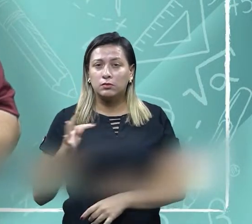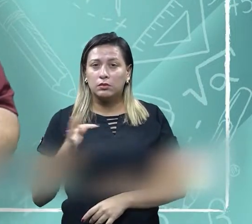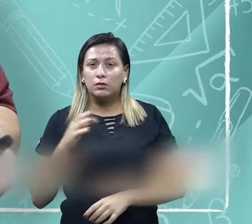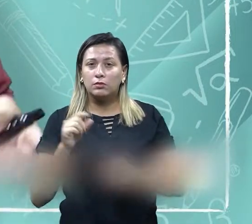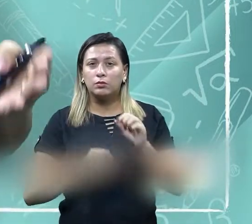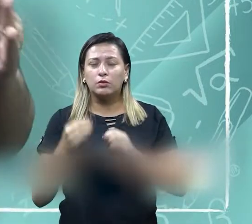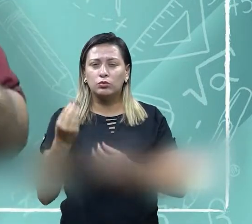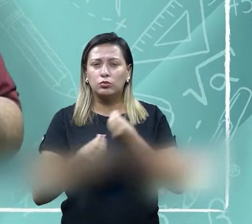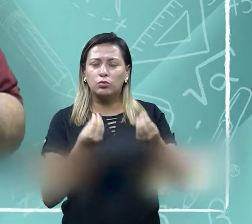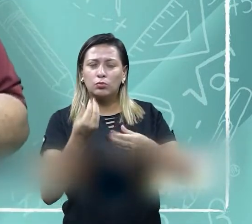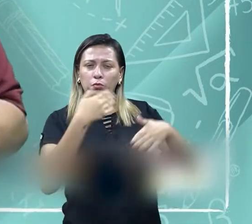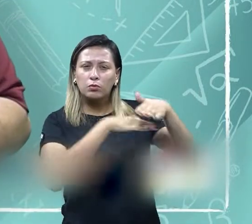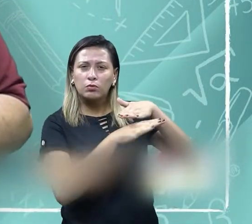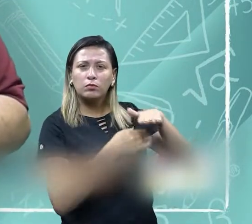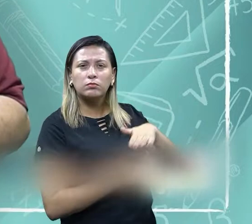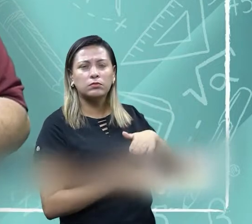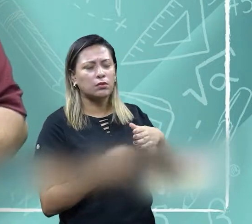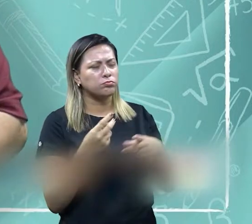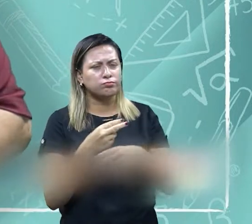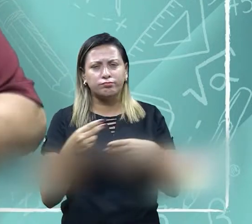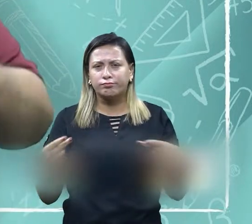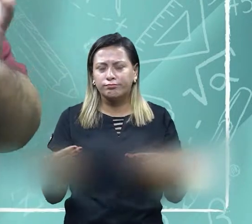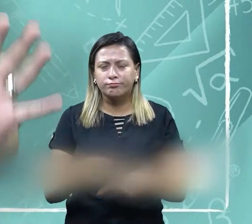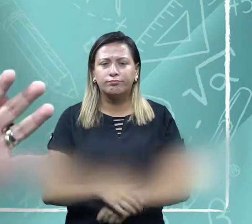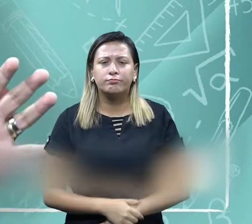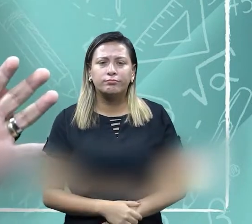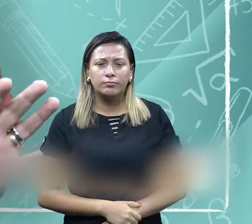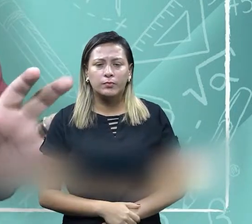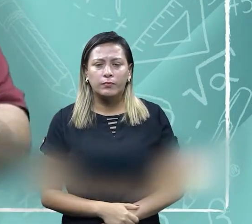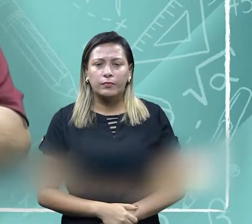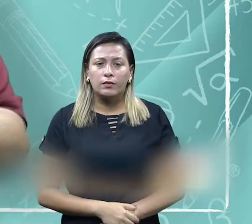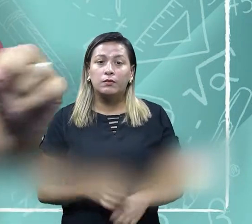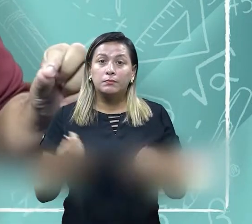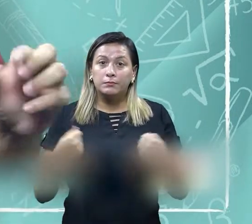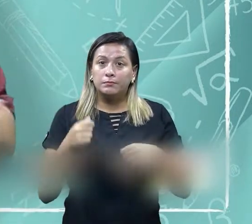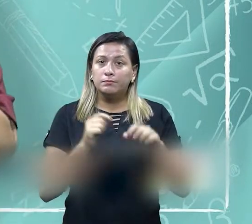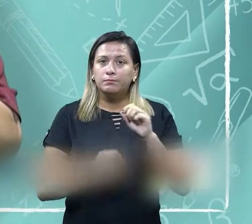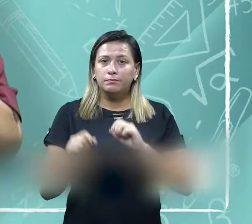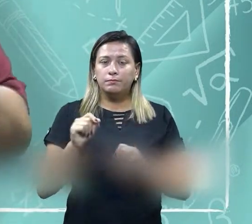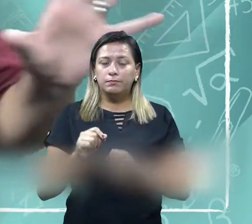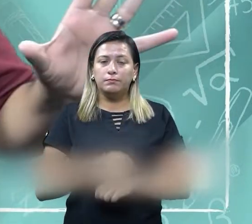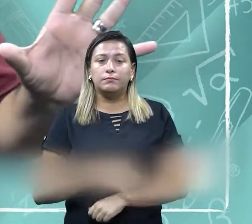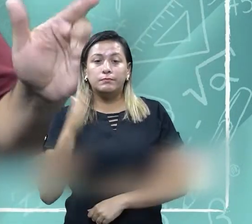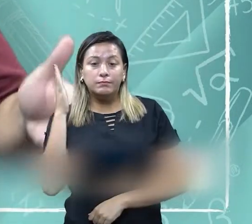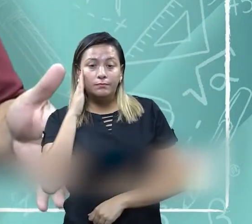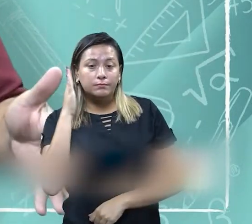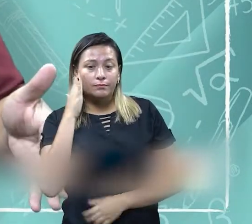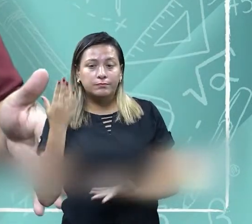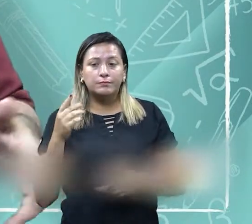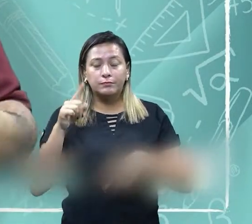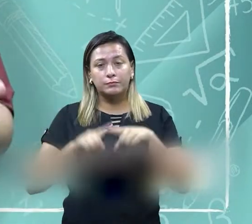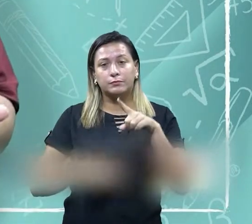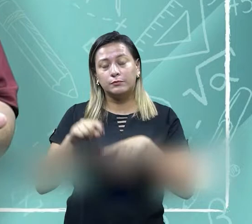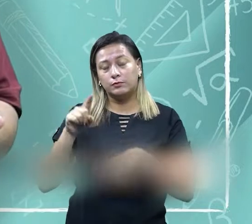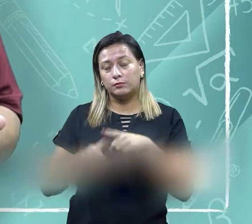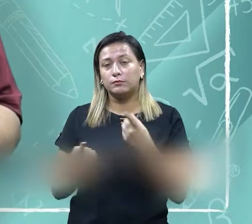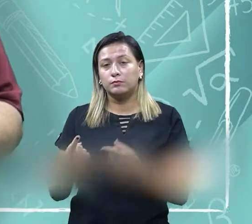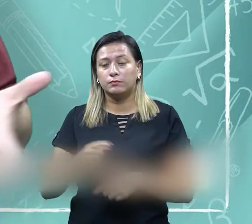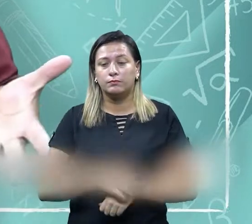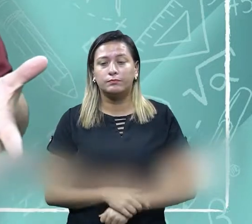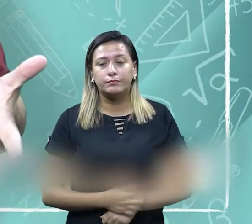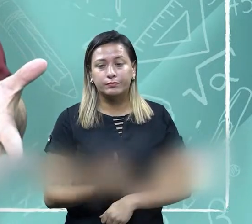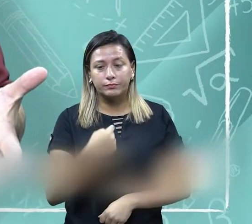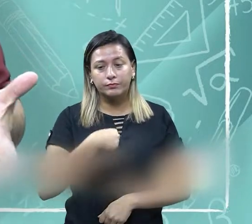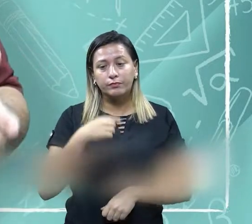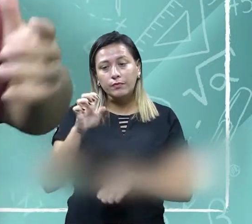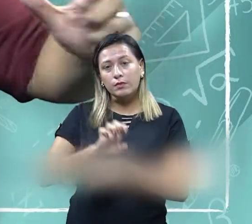para estocagem, e assim vai, tá bom? Então, primeira coisa, eu tenho que ter essas especificações do que produto, o que eu